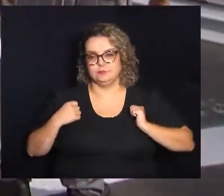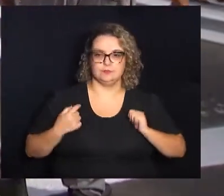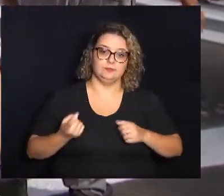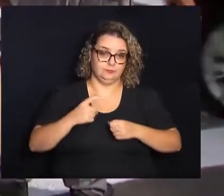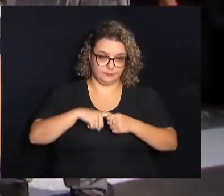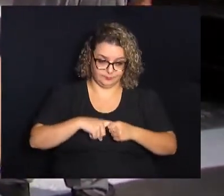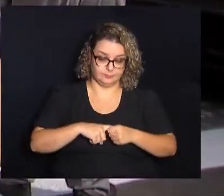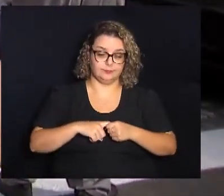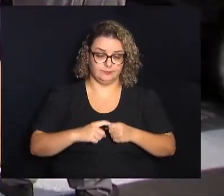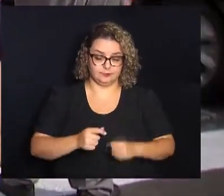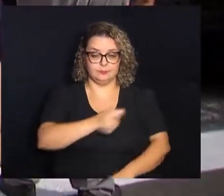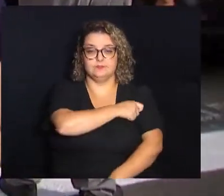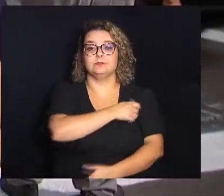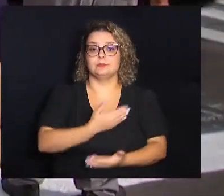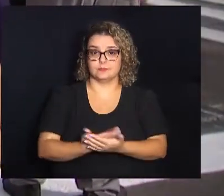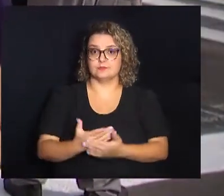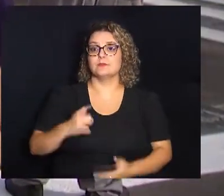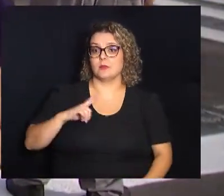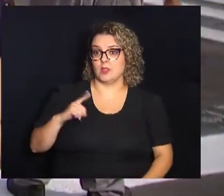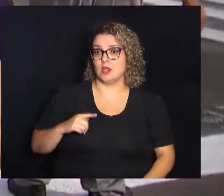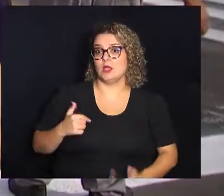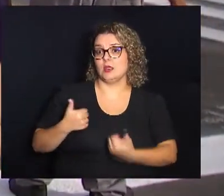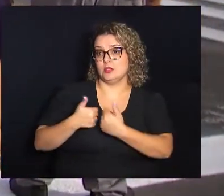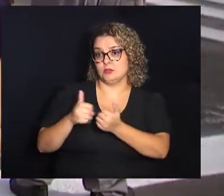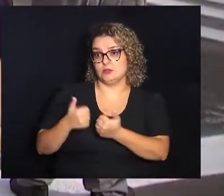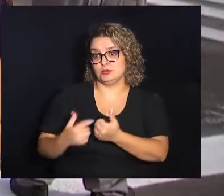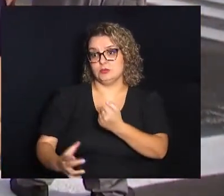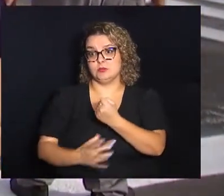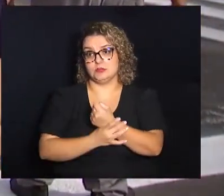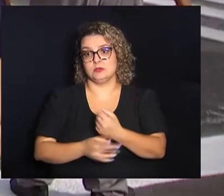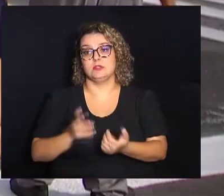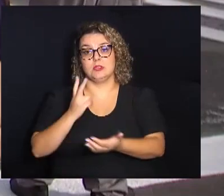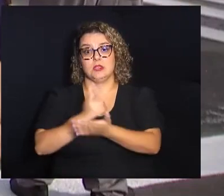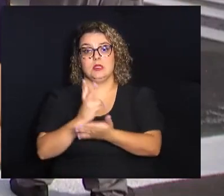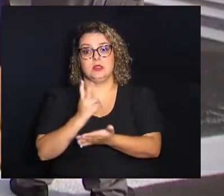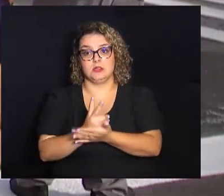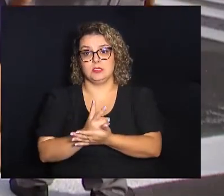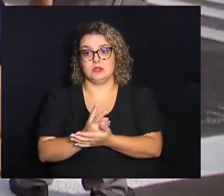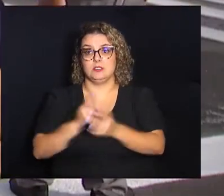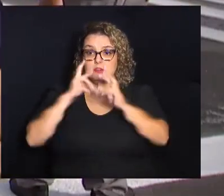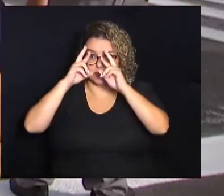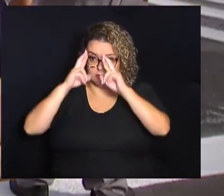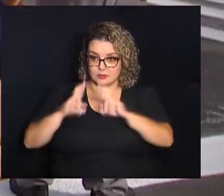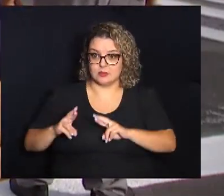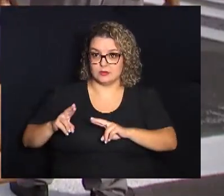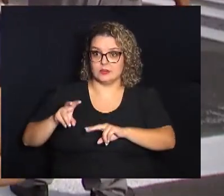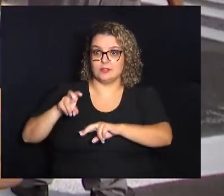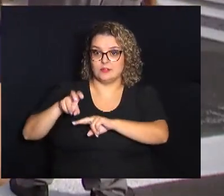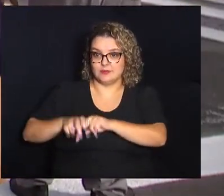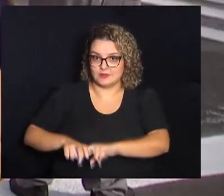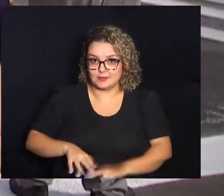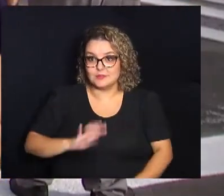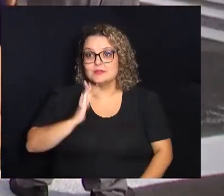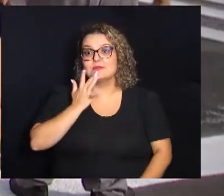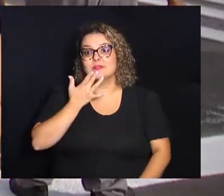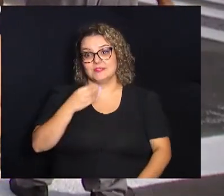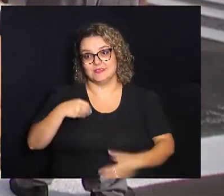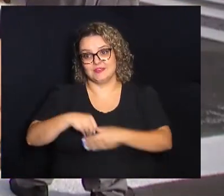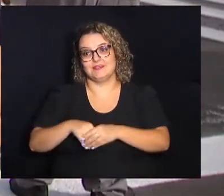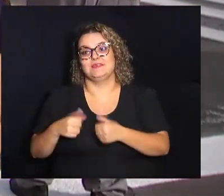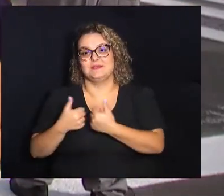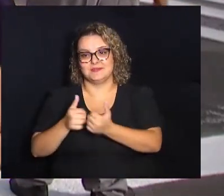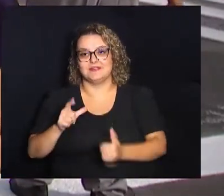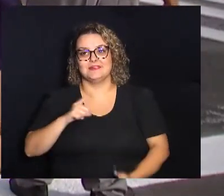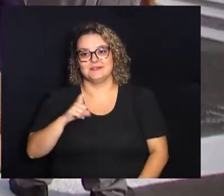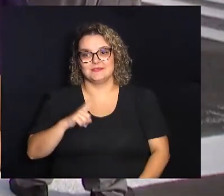aulas, para que se tenha um transporte seguro. E sempre respeitar os assentos preferenciais dentro dos ônibus, porque a gente tem lá